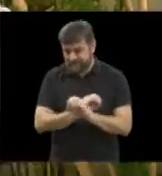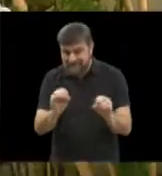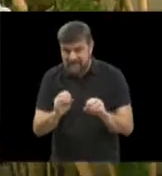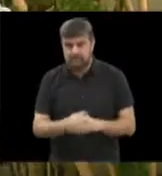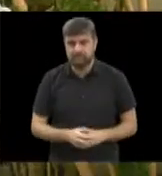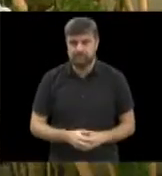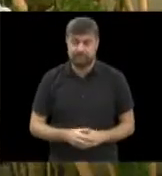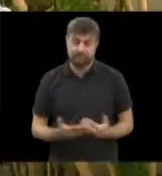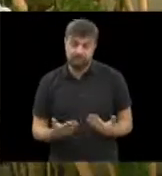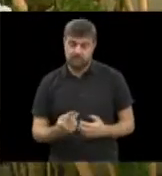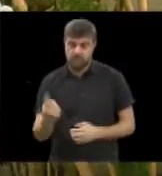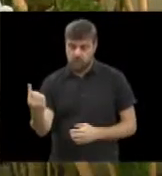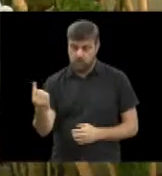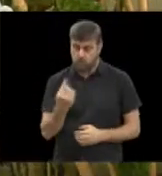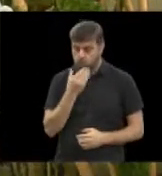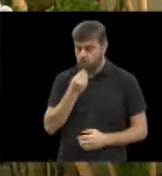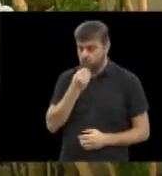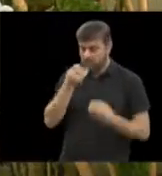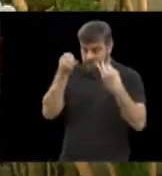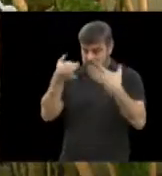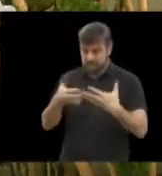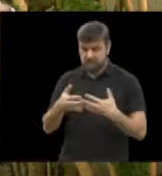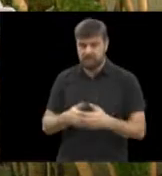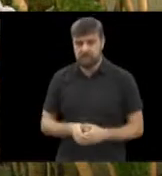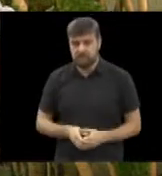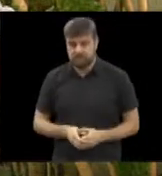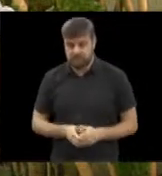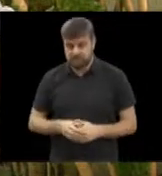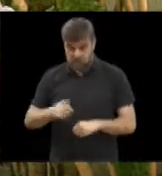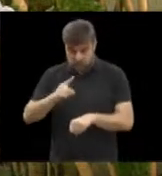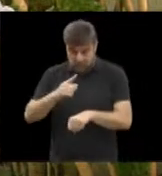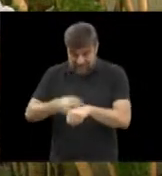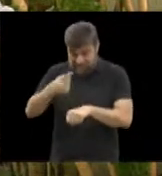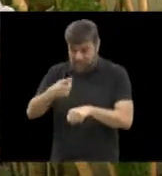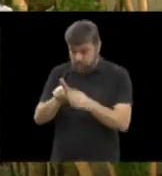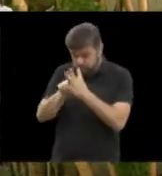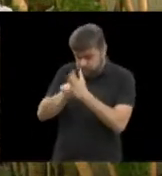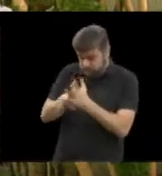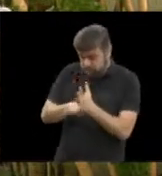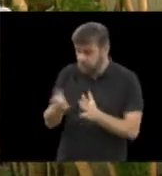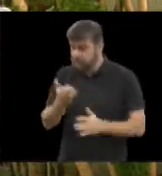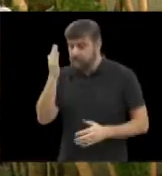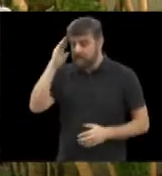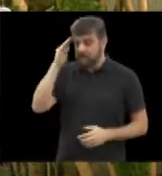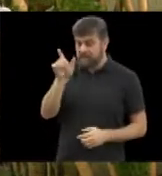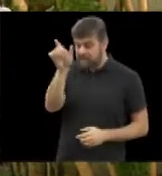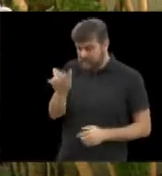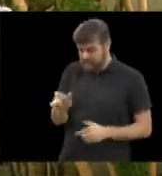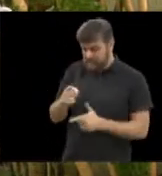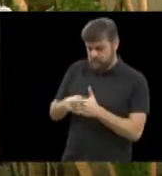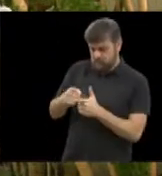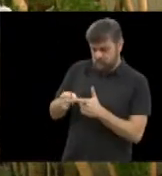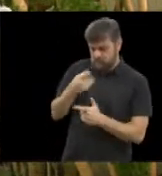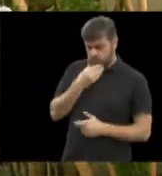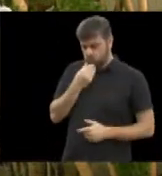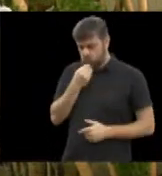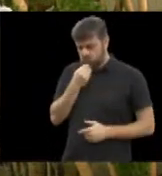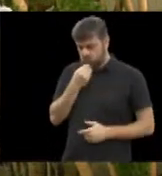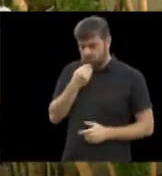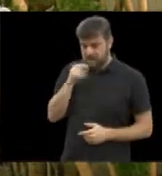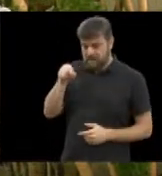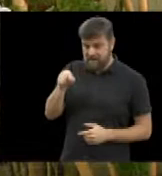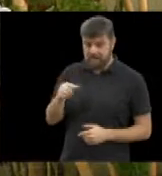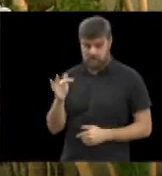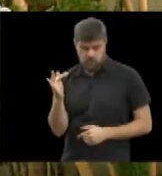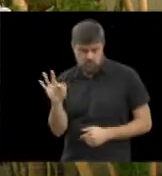chega para mim e diz o seguinte, olha, na consulta a gente tenta entender se ele pode ter algum problema, ele vai relatar alguma dor,